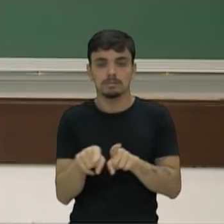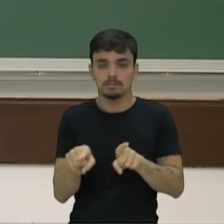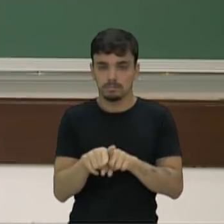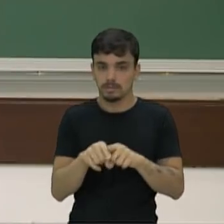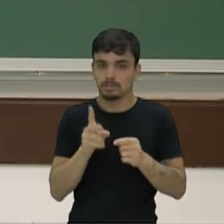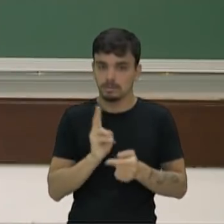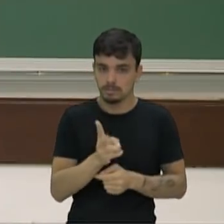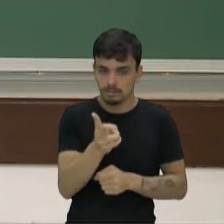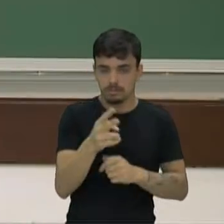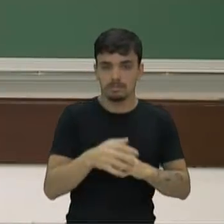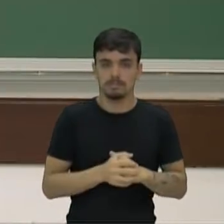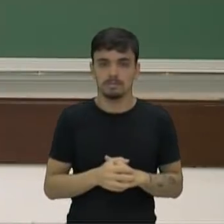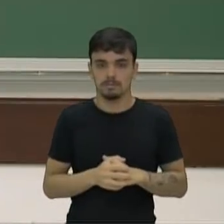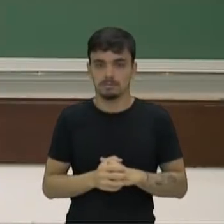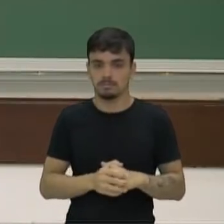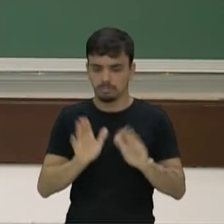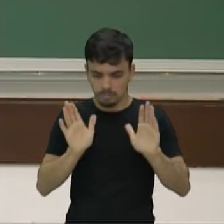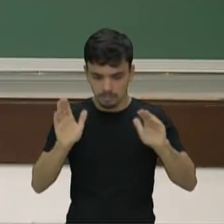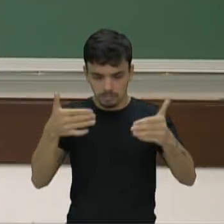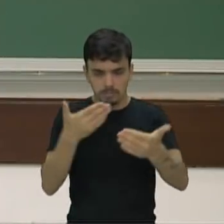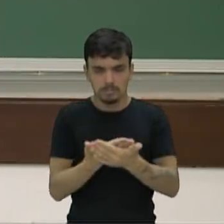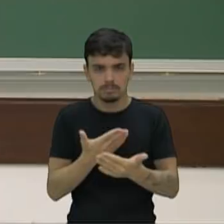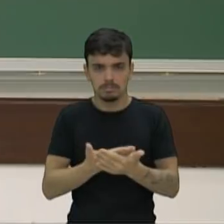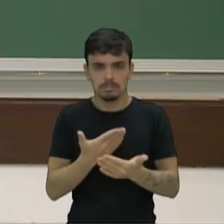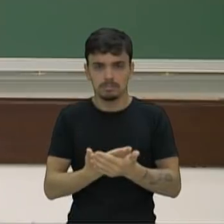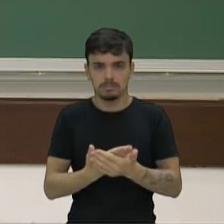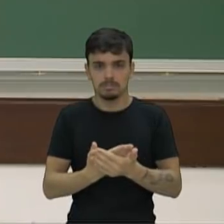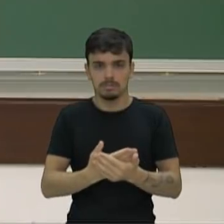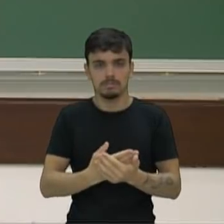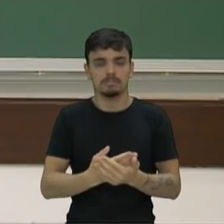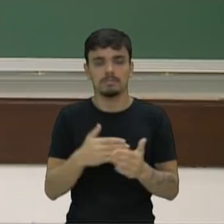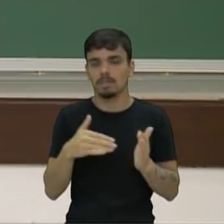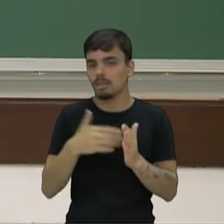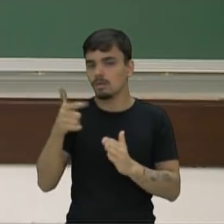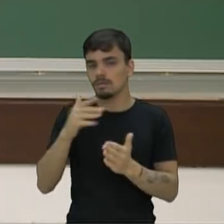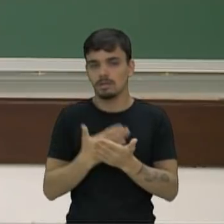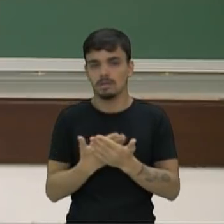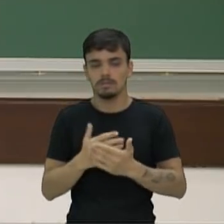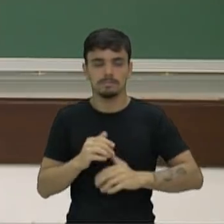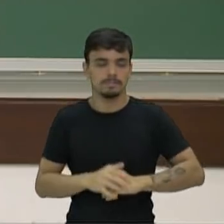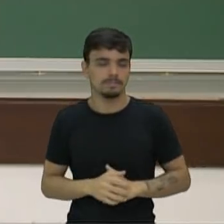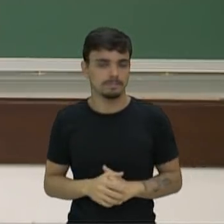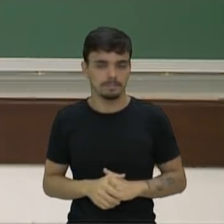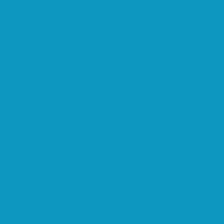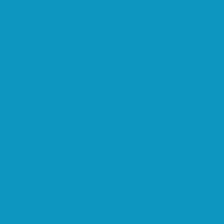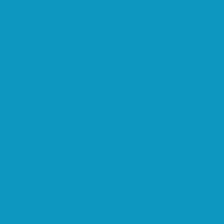Como sempre, né, galerinha? Foco nos estudos. Força, fé no coração. Até a próxima. Valeu!